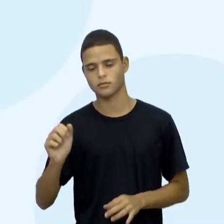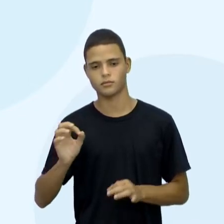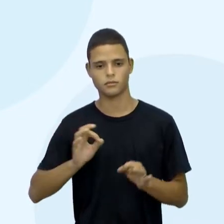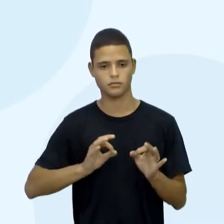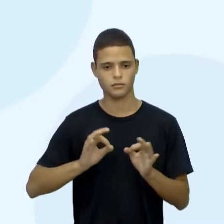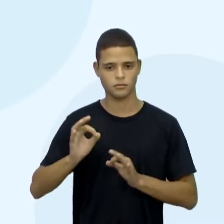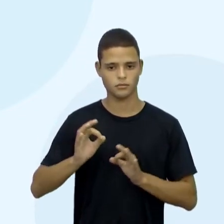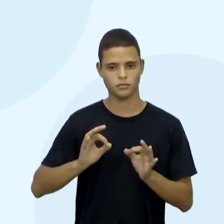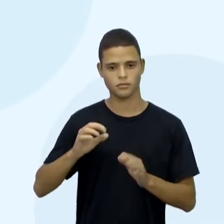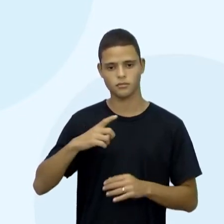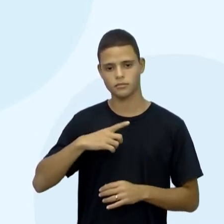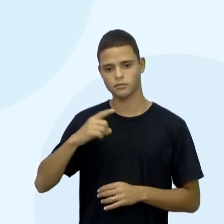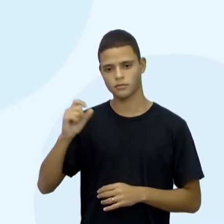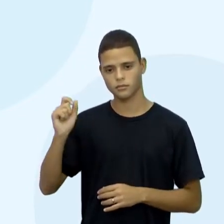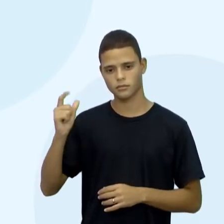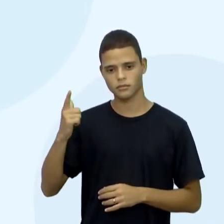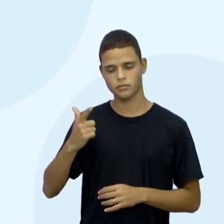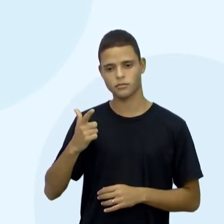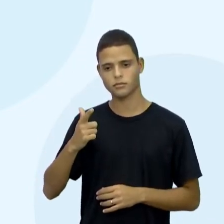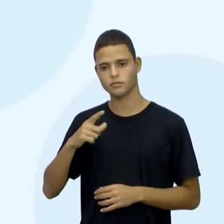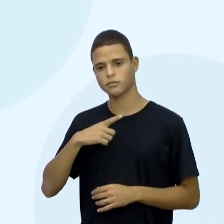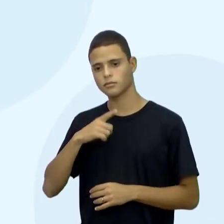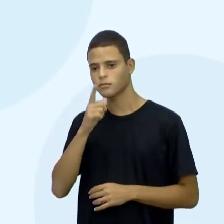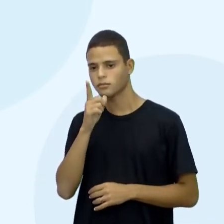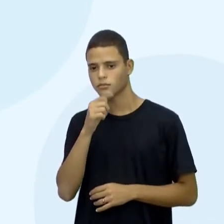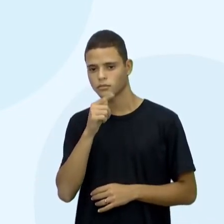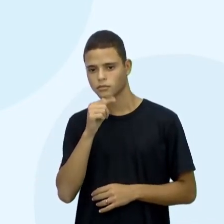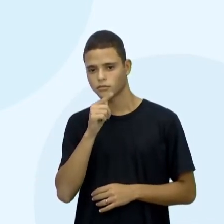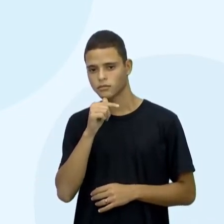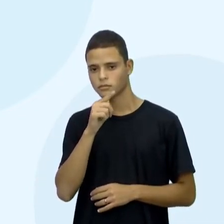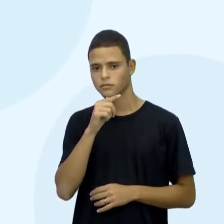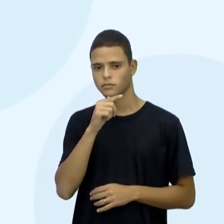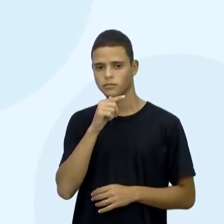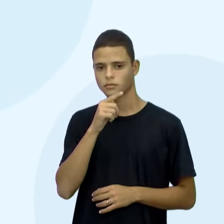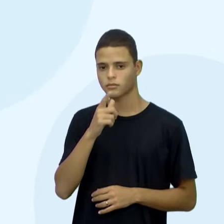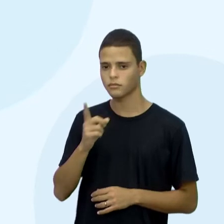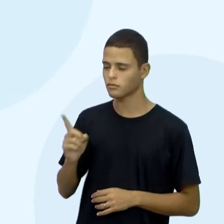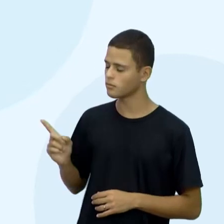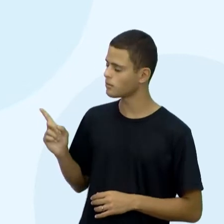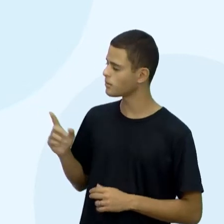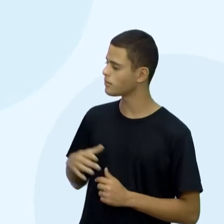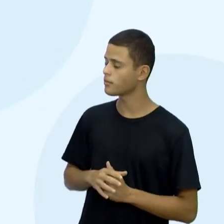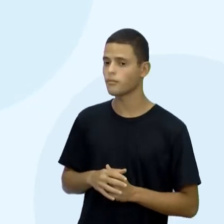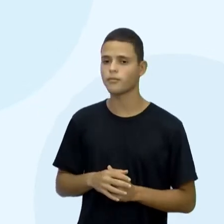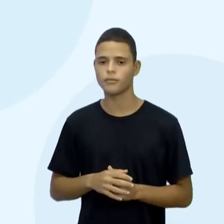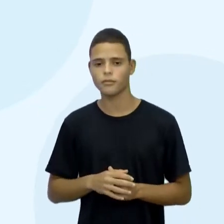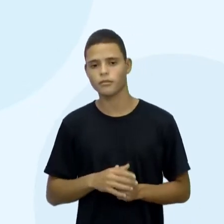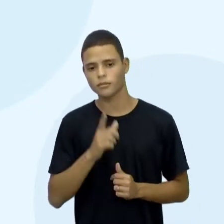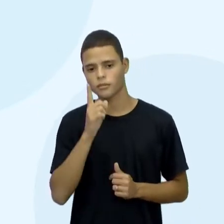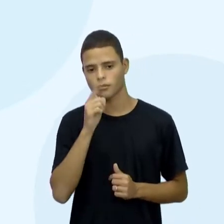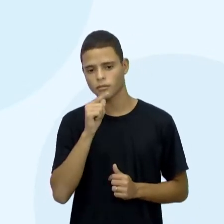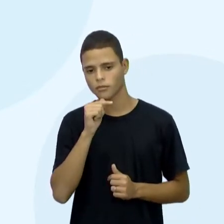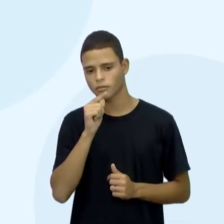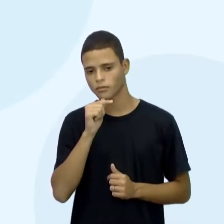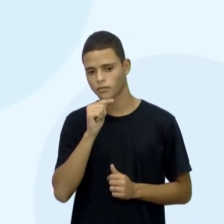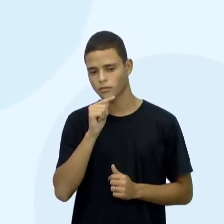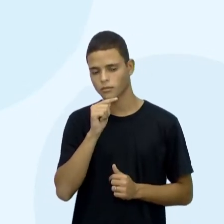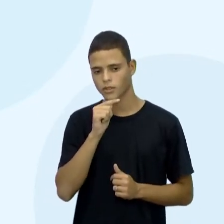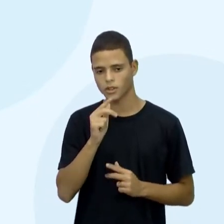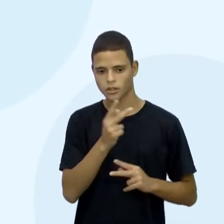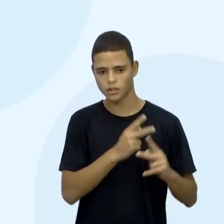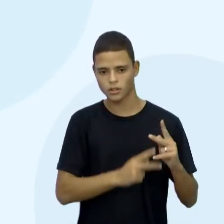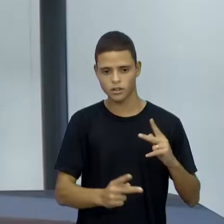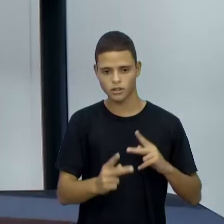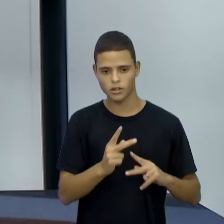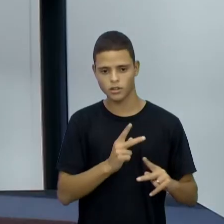solo, a gente tem rochas quentes, água na forma líquida e também na forma de vapor. Quando essa água que se chegar líquida encosta na